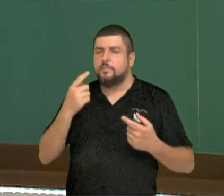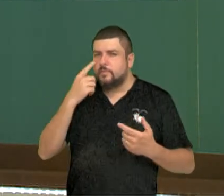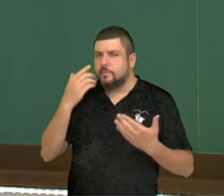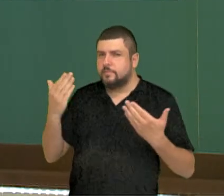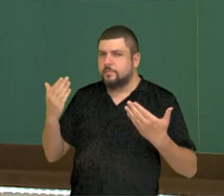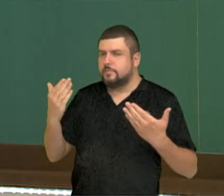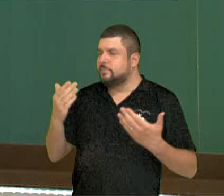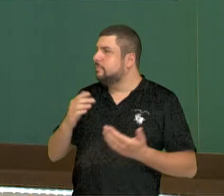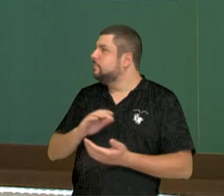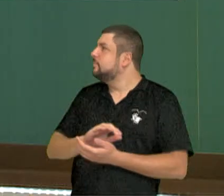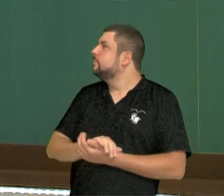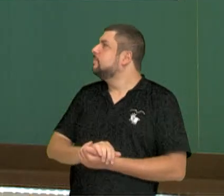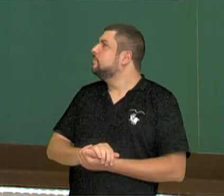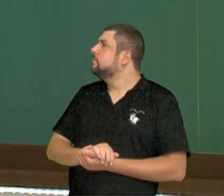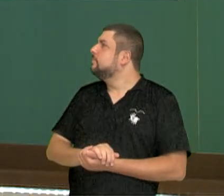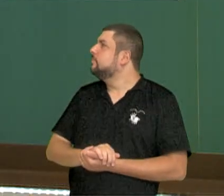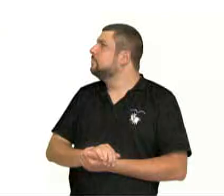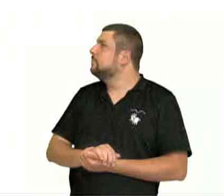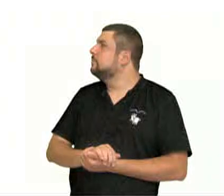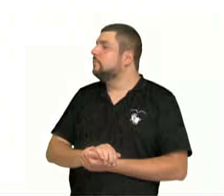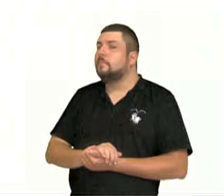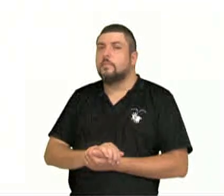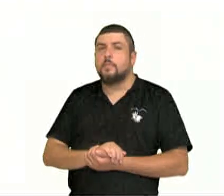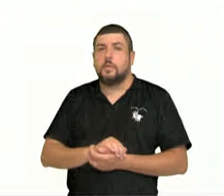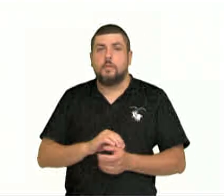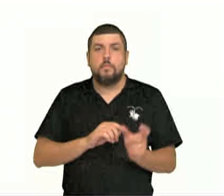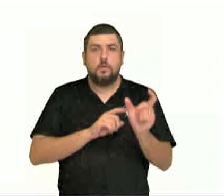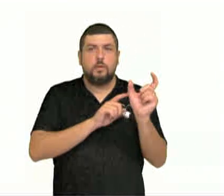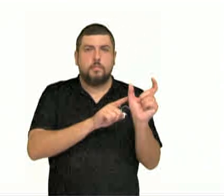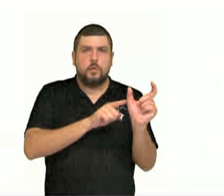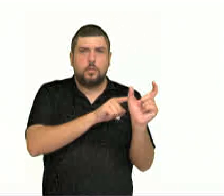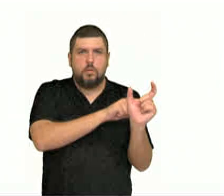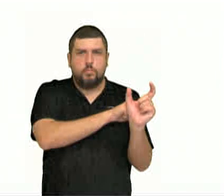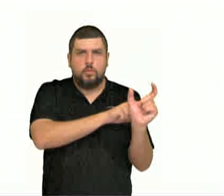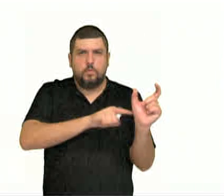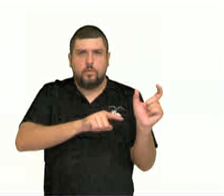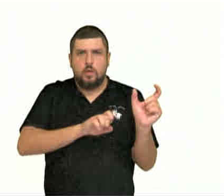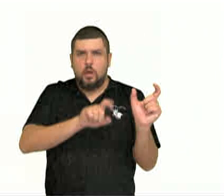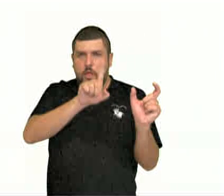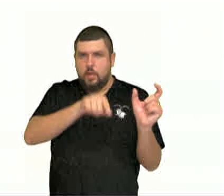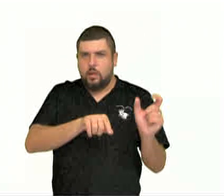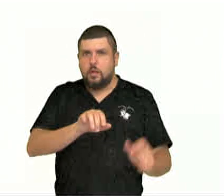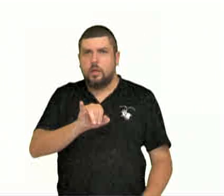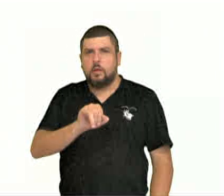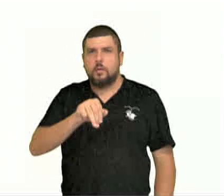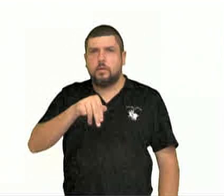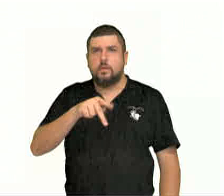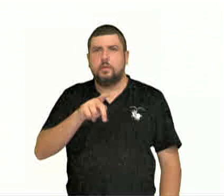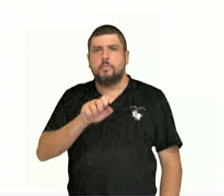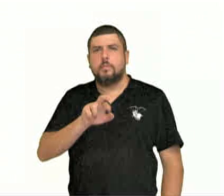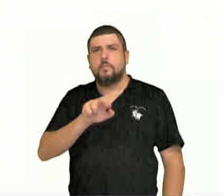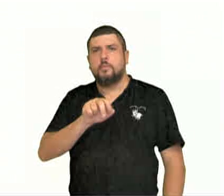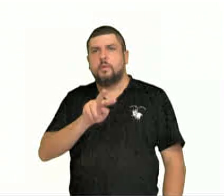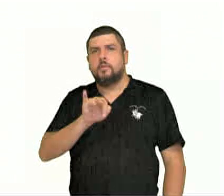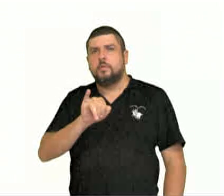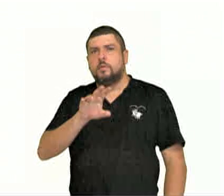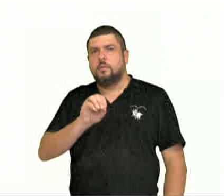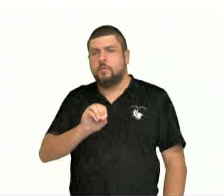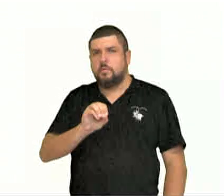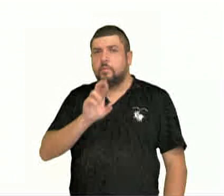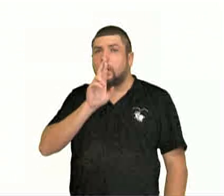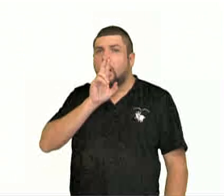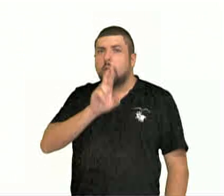Déjalo, imperativo, afirmativo. Deja, também afirmativo. Pide, tá no